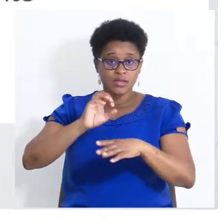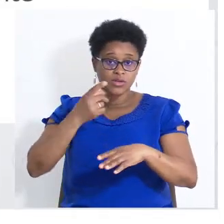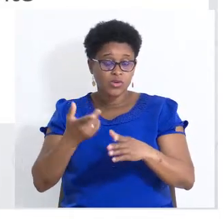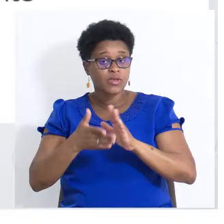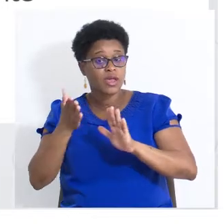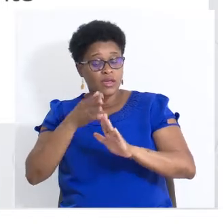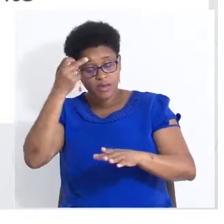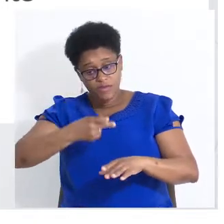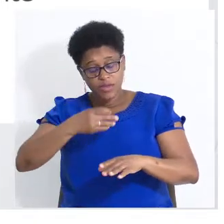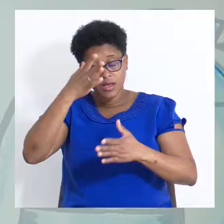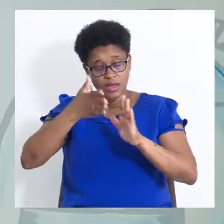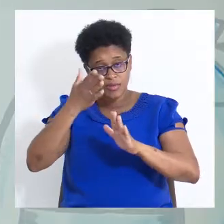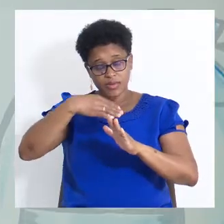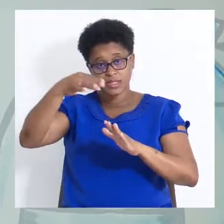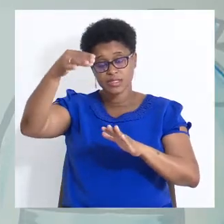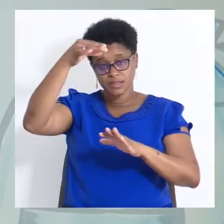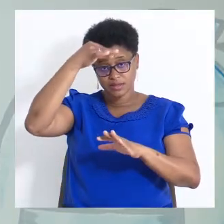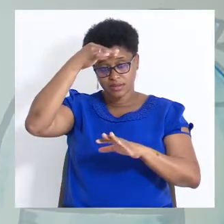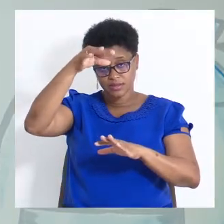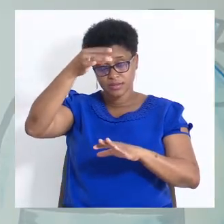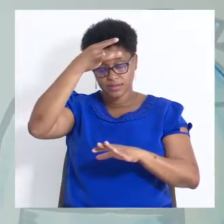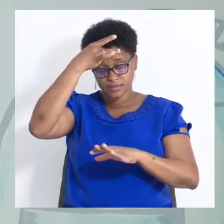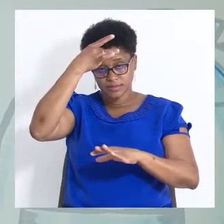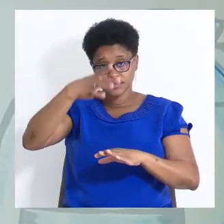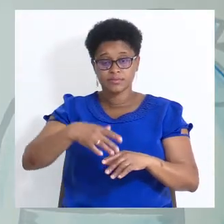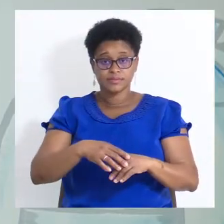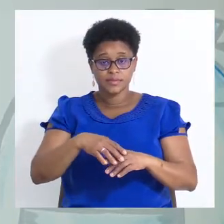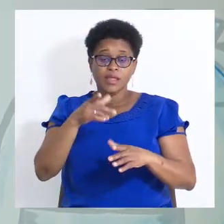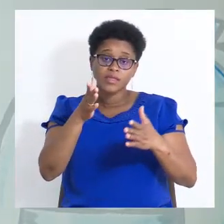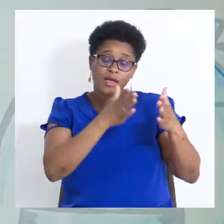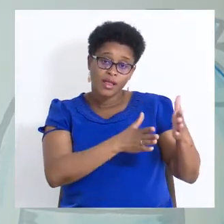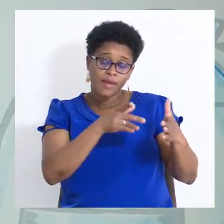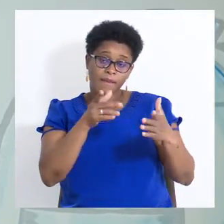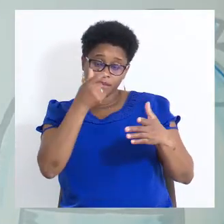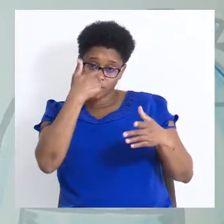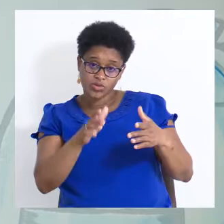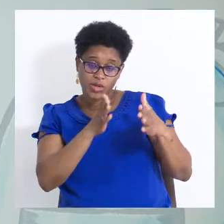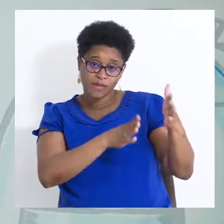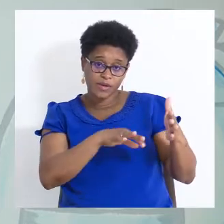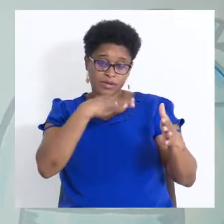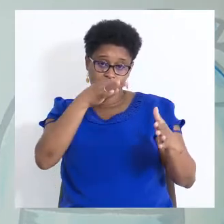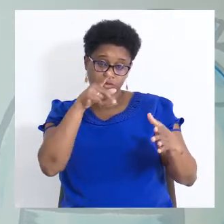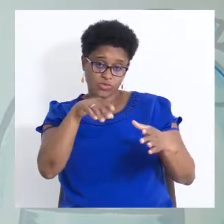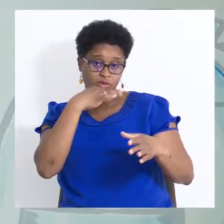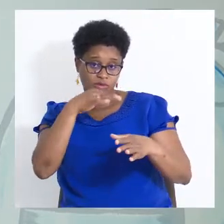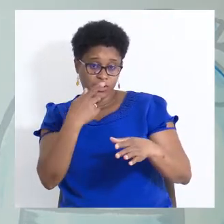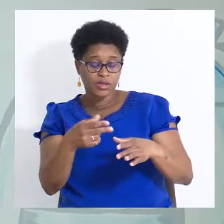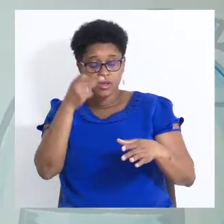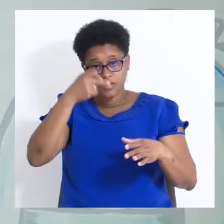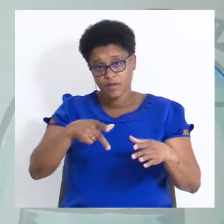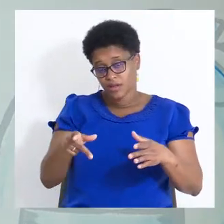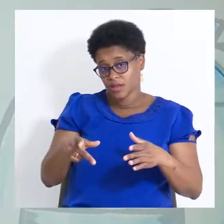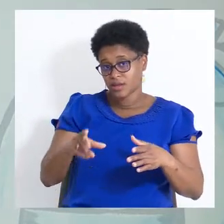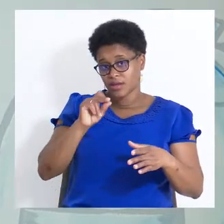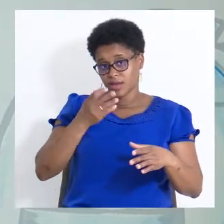rapidamente na memória. Slogan é aquela parte que dás da cara e ficas logo com